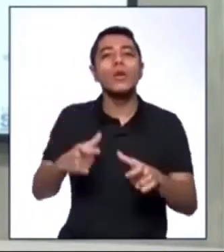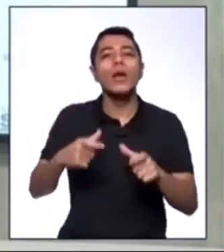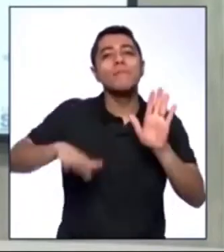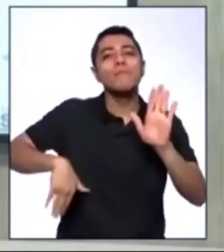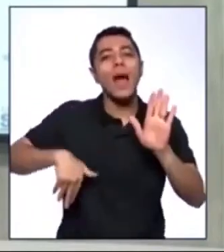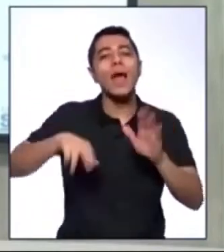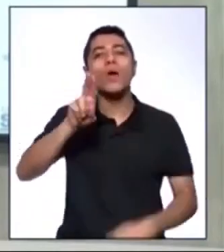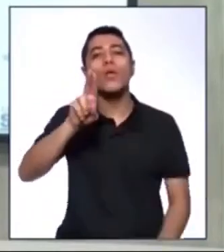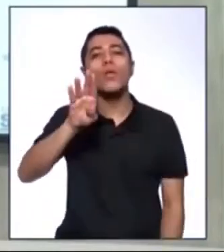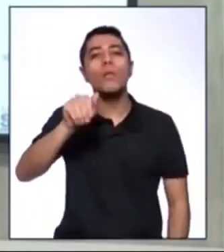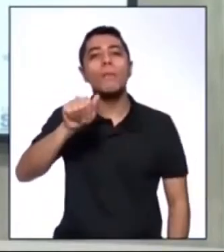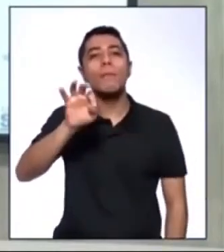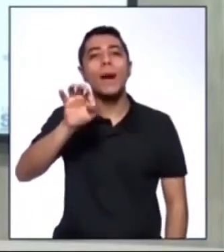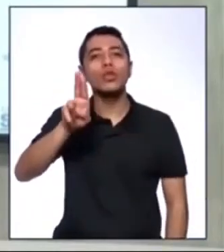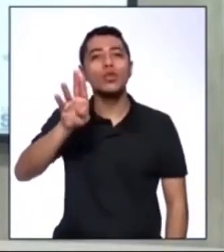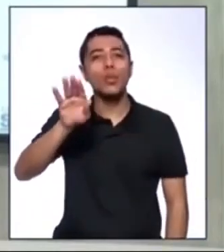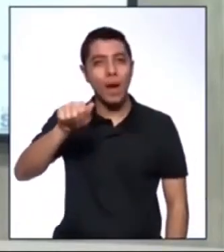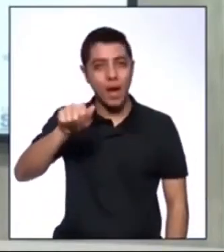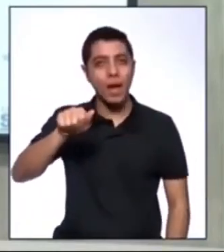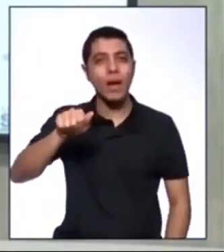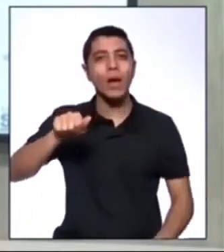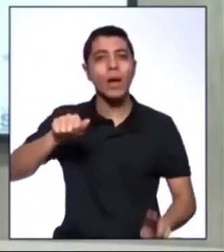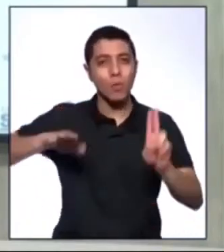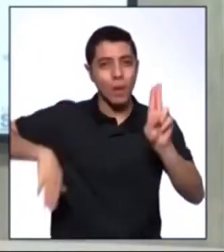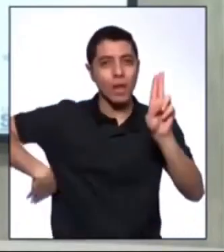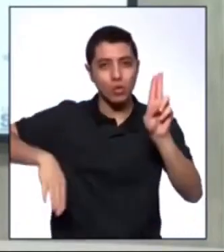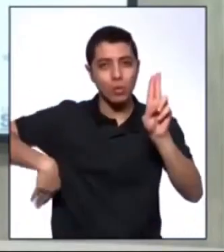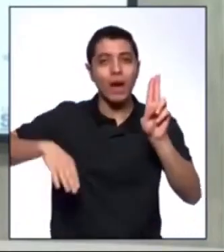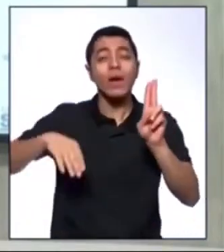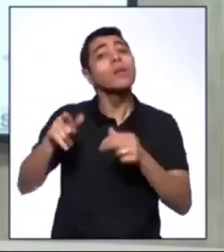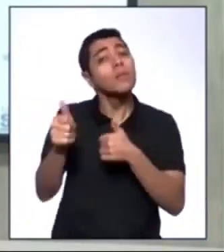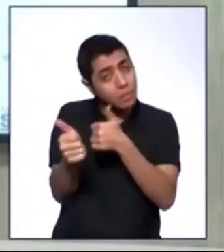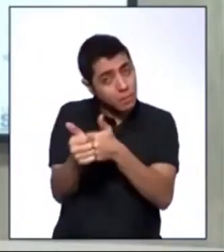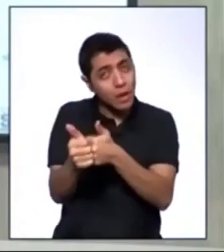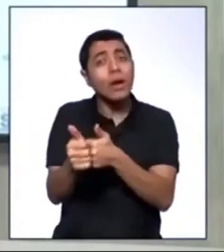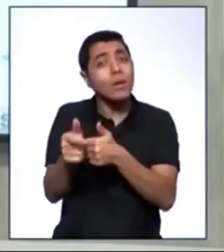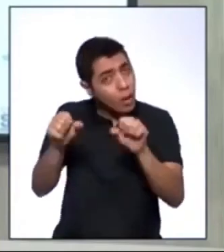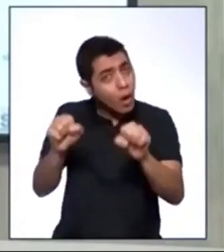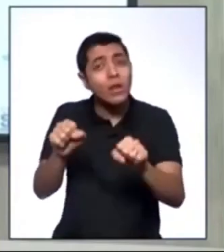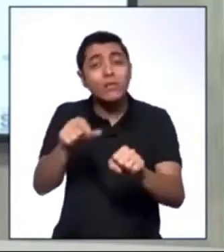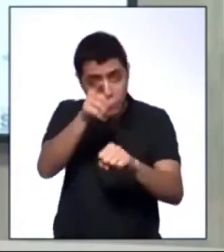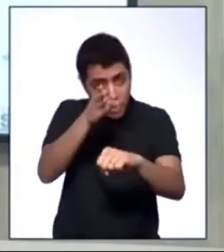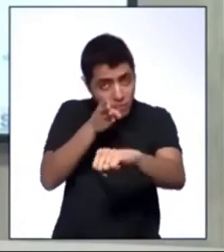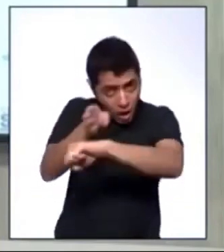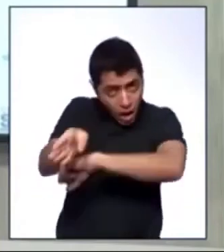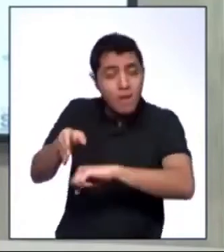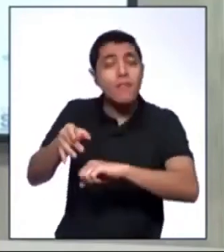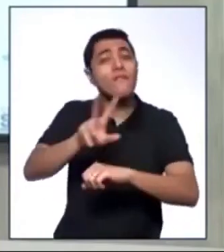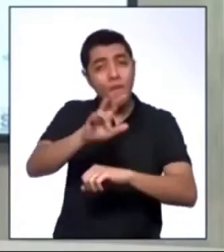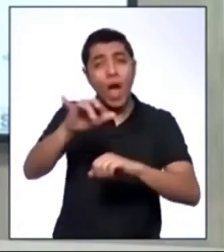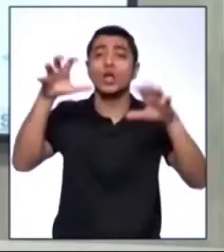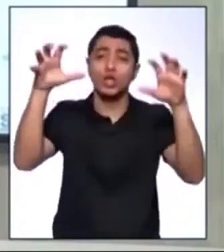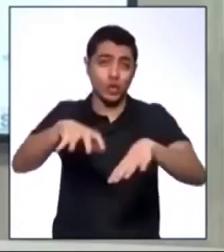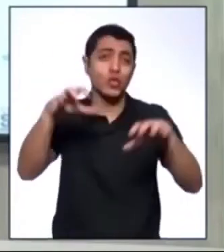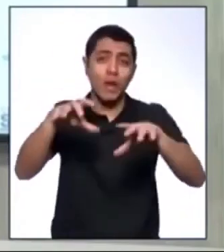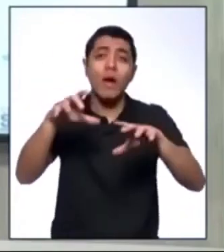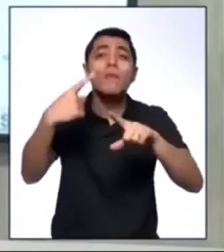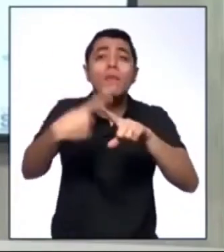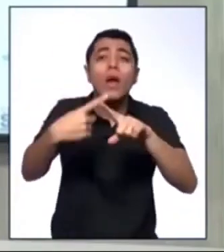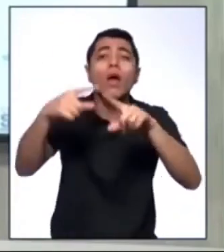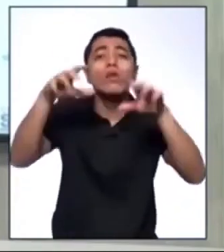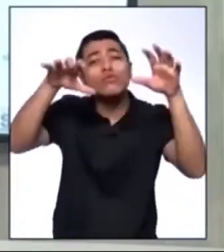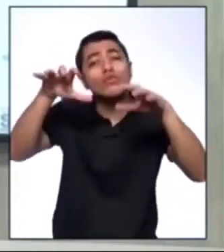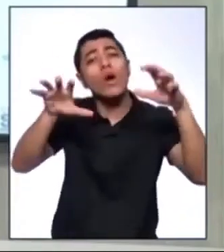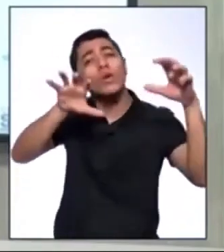temos chuvas orográficas na Serra. Se você for para Ubatuba, se preparem, algum dia vai chover. No centro-sul do Brasil,